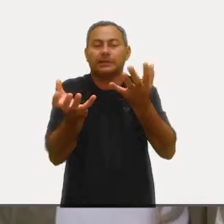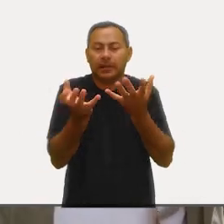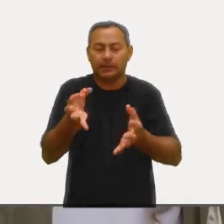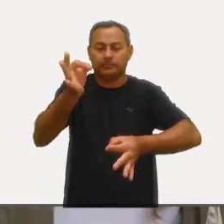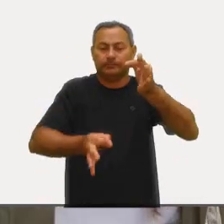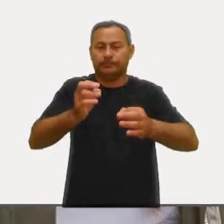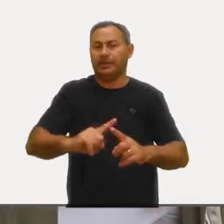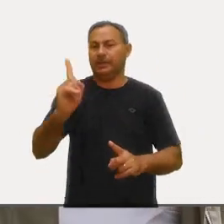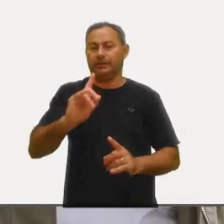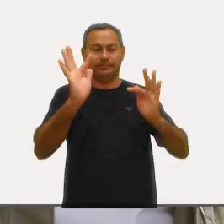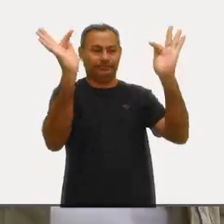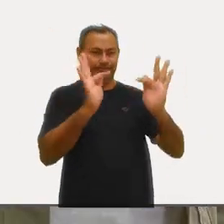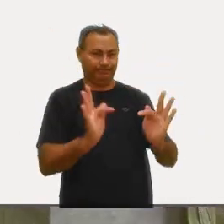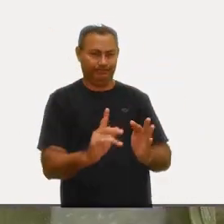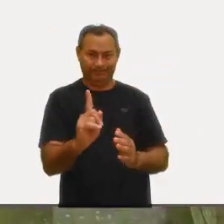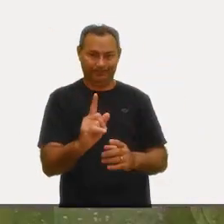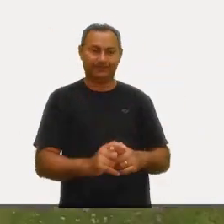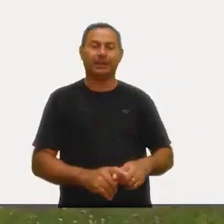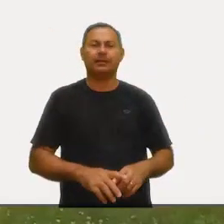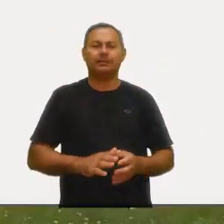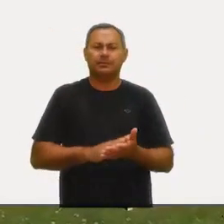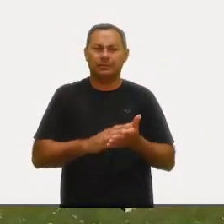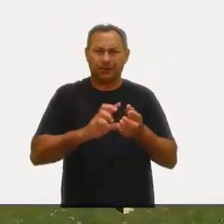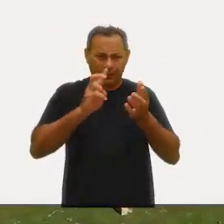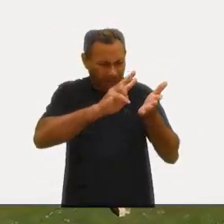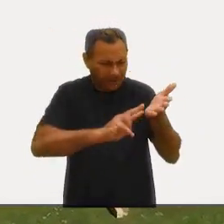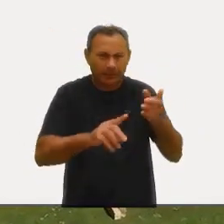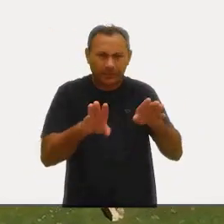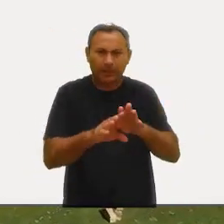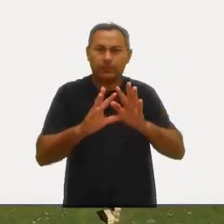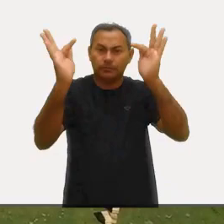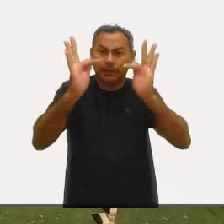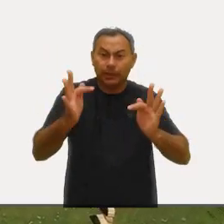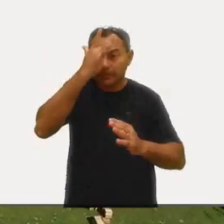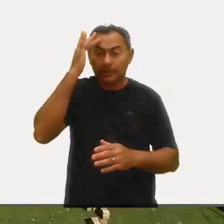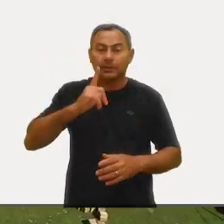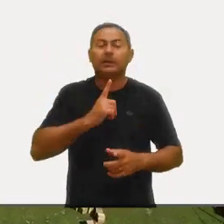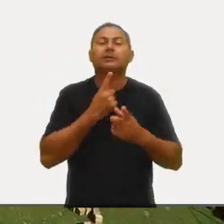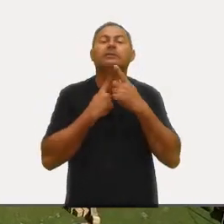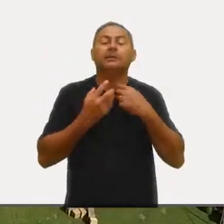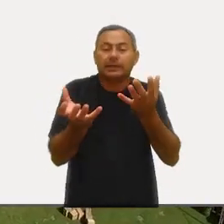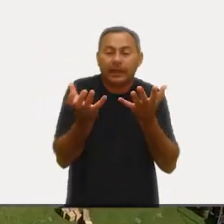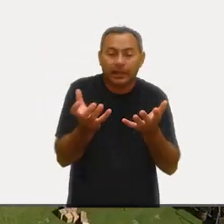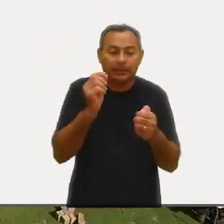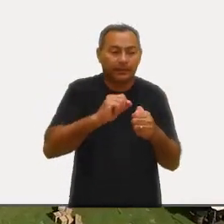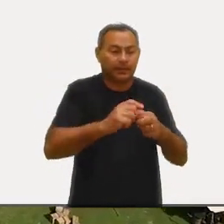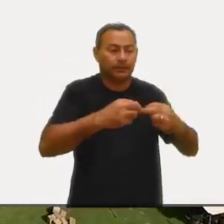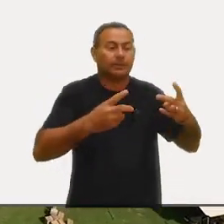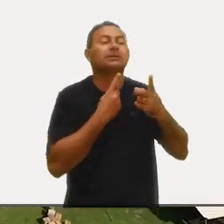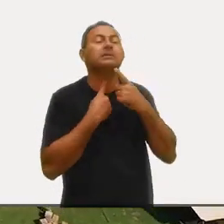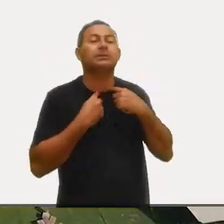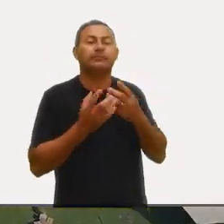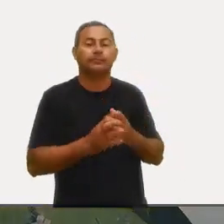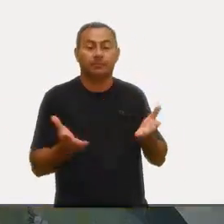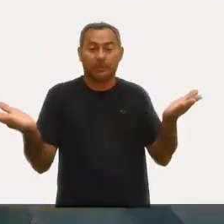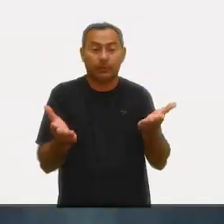sede de justiça e não de felicidade. Também não lemos nada parecido com bem-aventurados os que têm fome e sede de